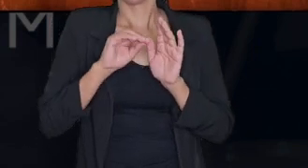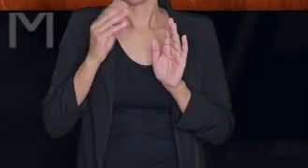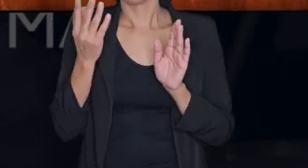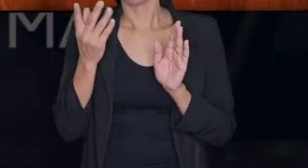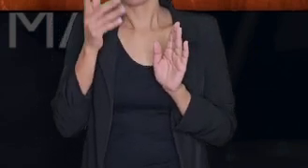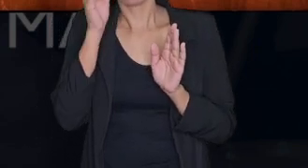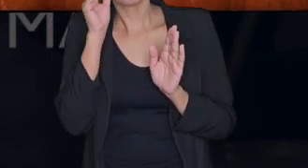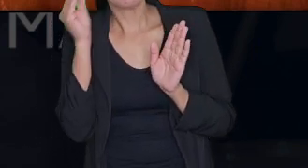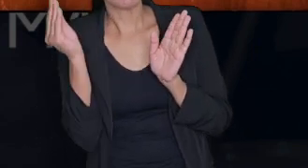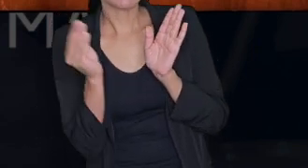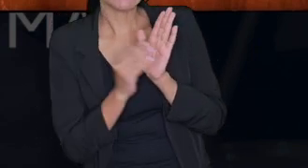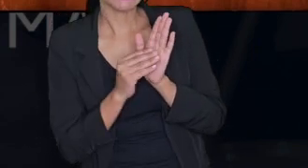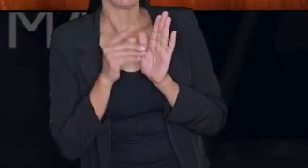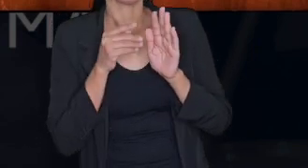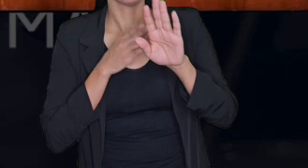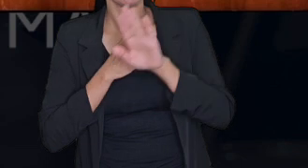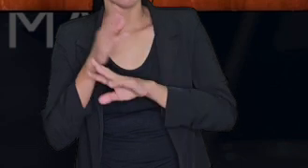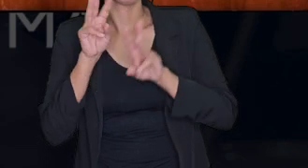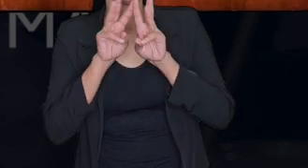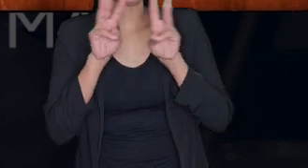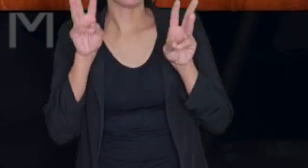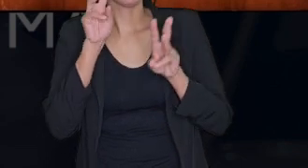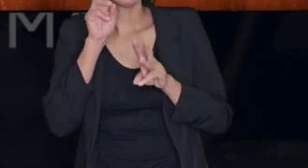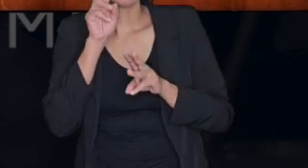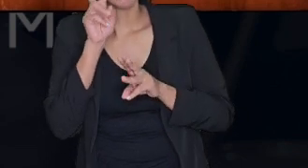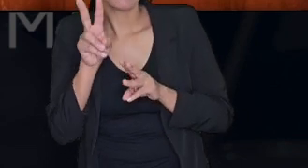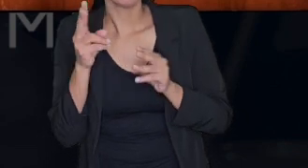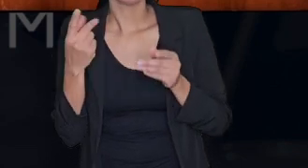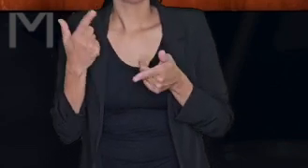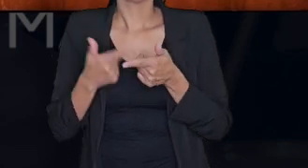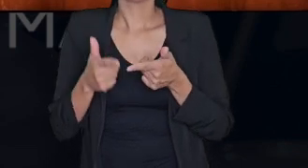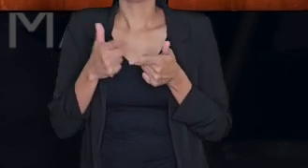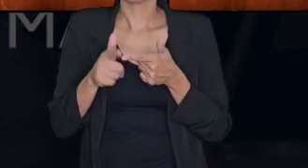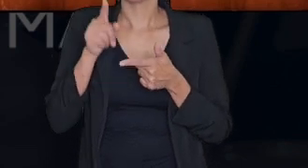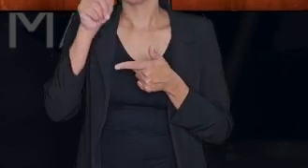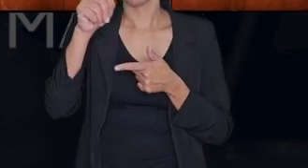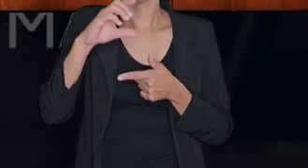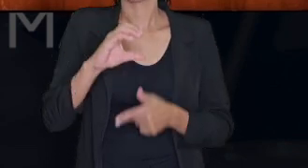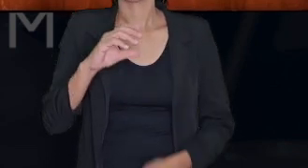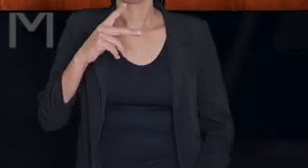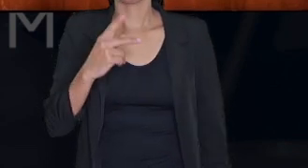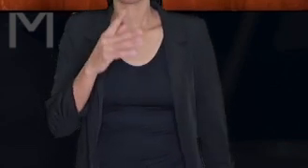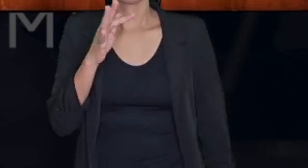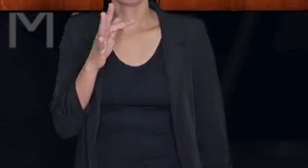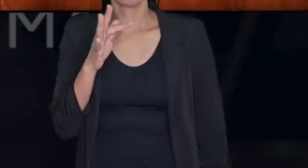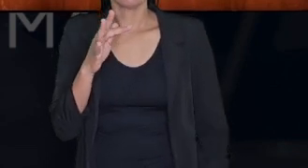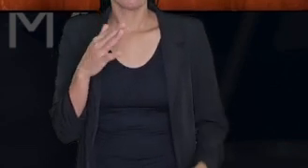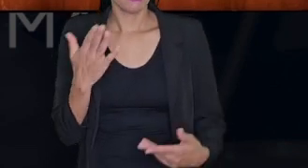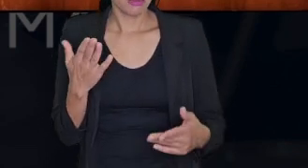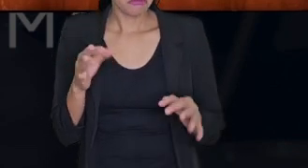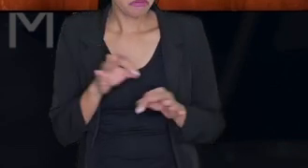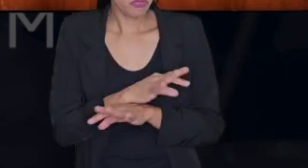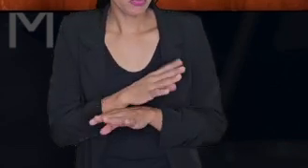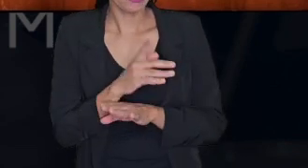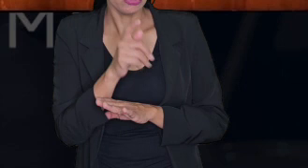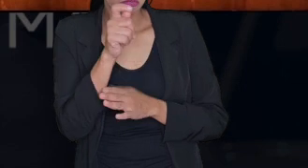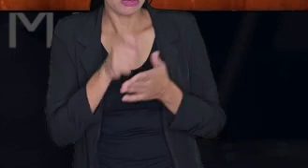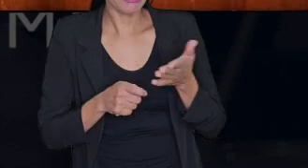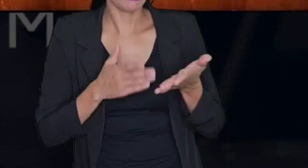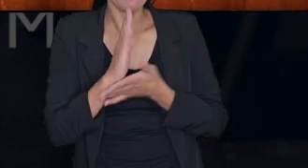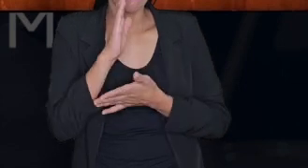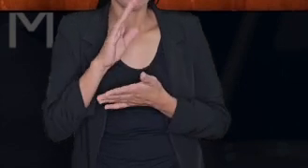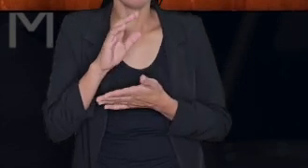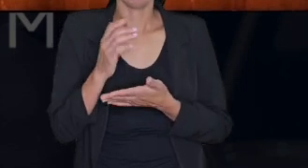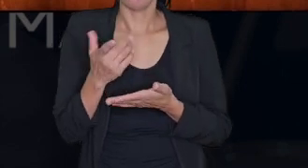não está saindo. Então, eu vou colocar uma observação na escritura, que eu visitei o site da Receita Federal e que deu probleminha no